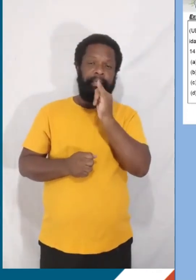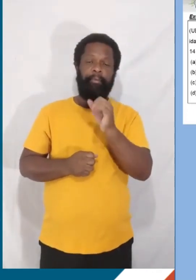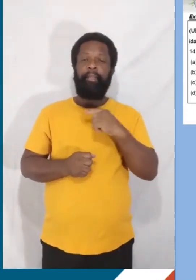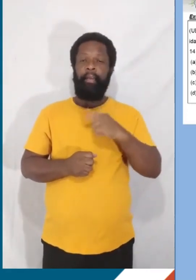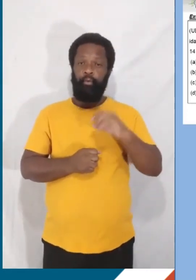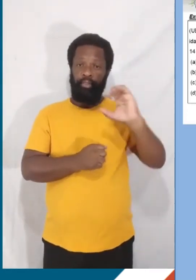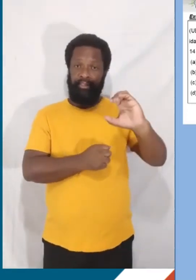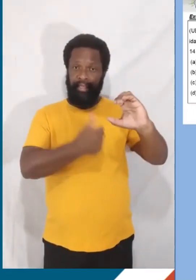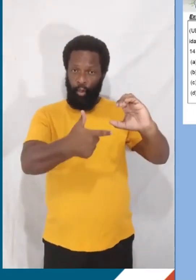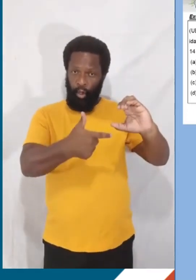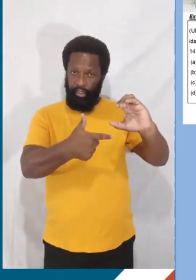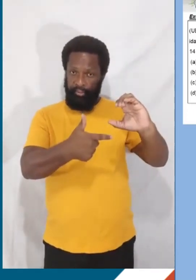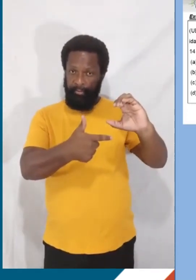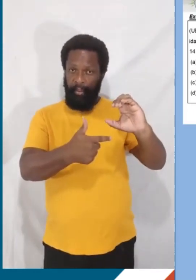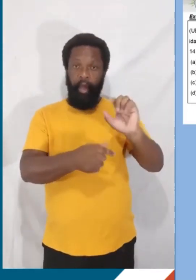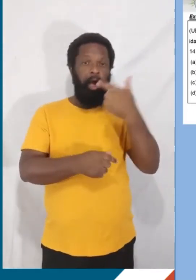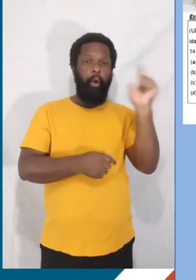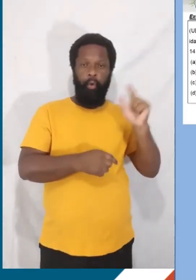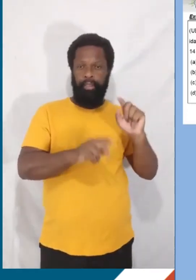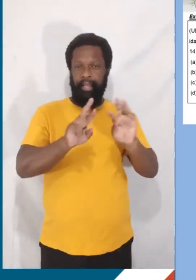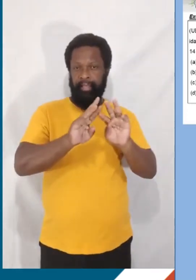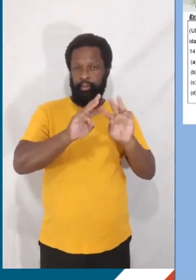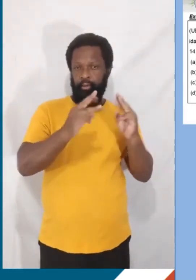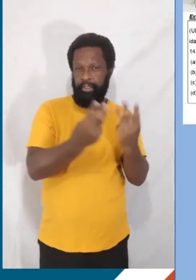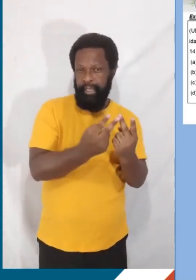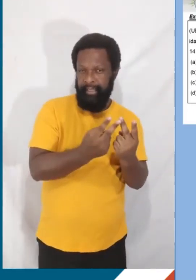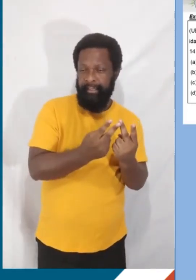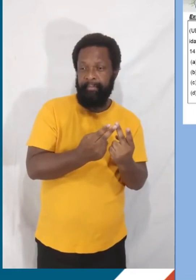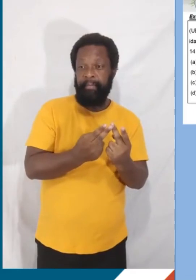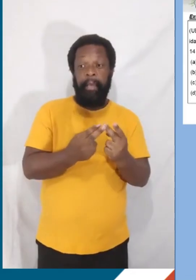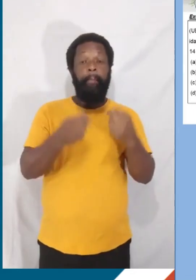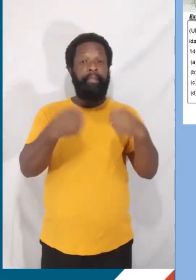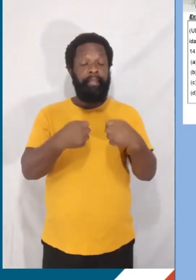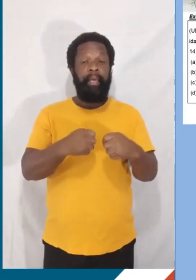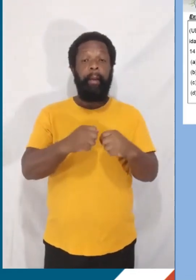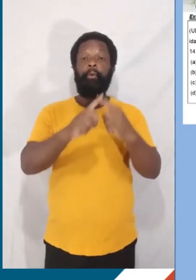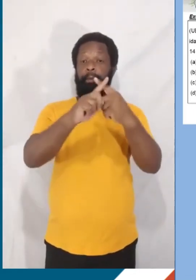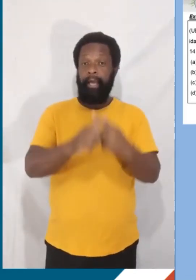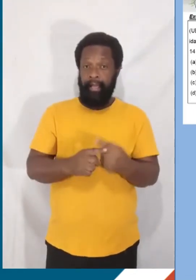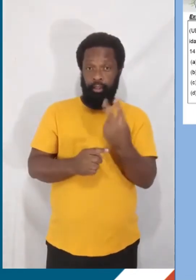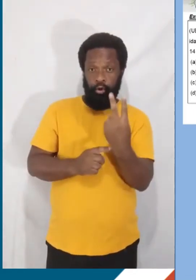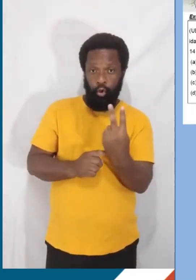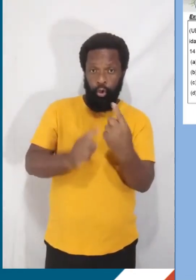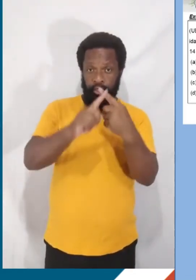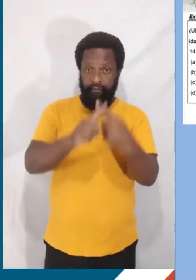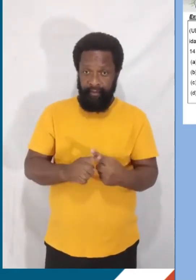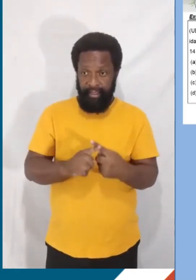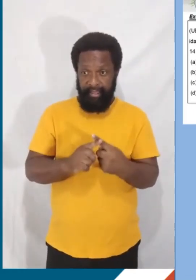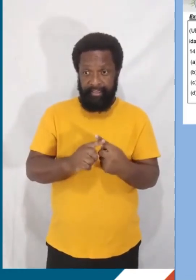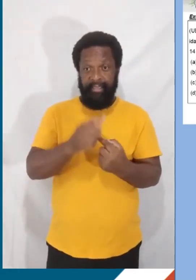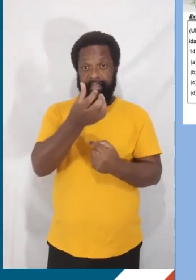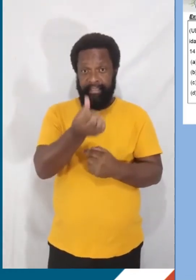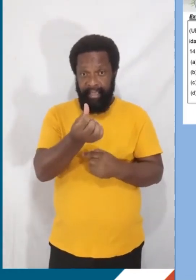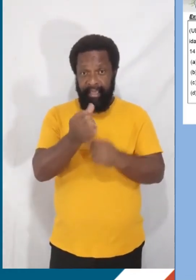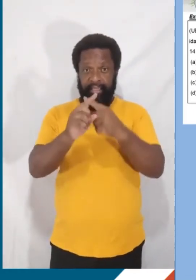se tivesse um C2, imagina uma outra substância. Se fosse desse jeito, eu ia ter que multiplicar 2